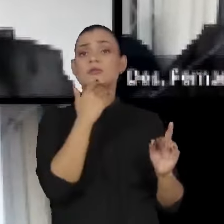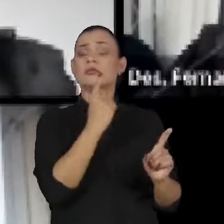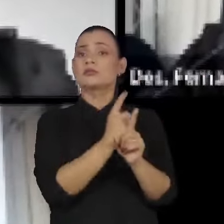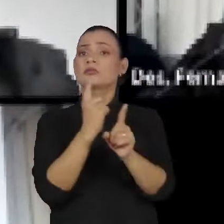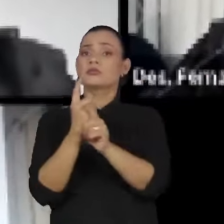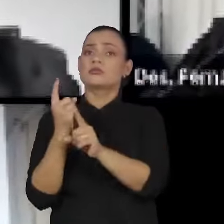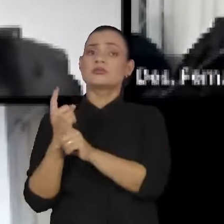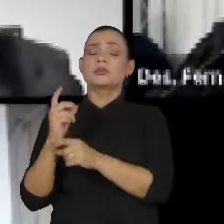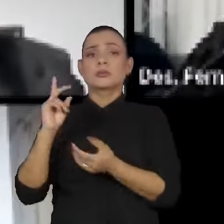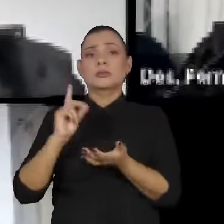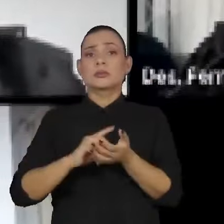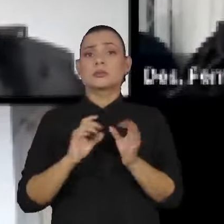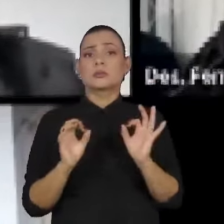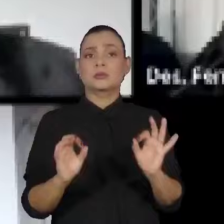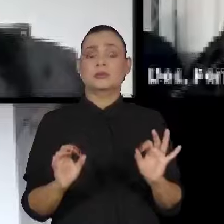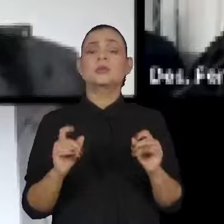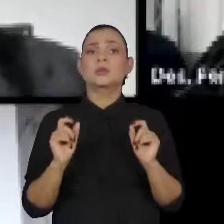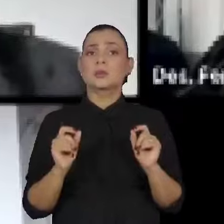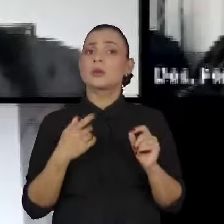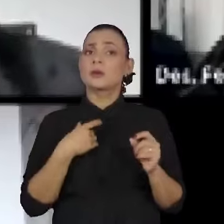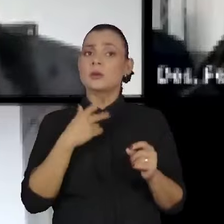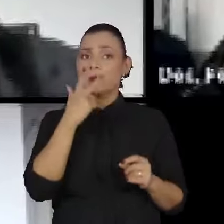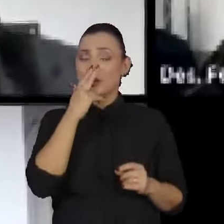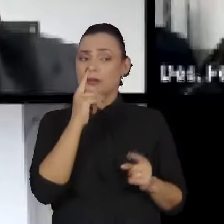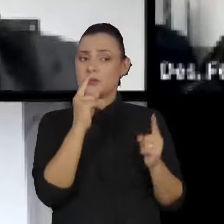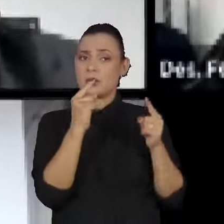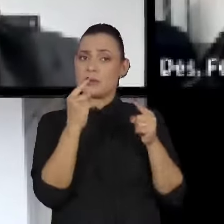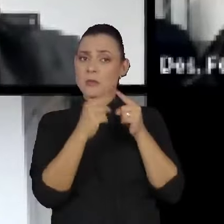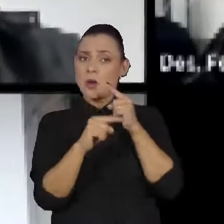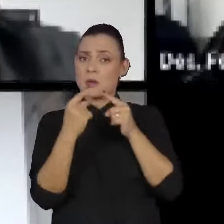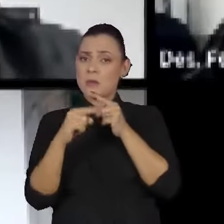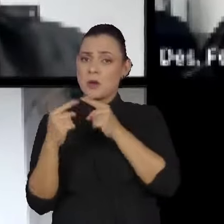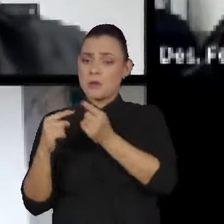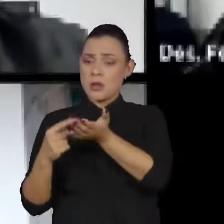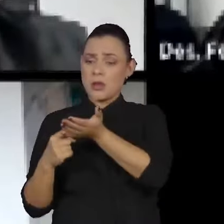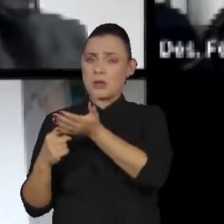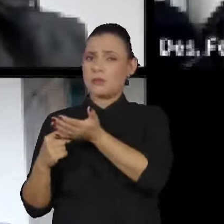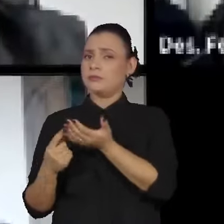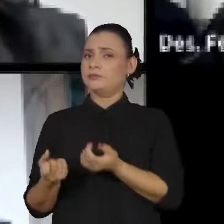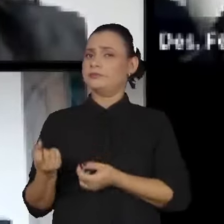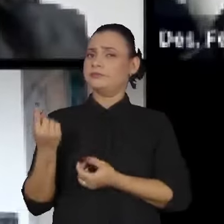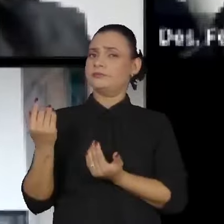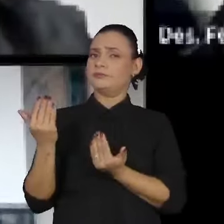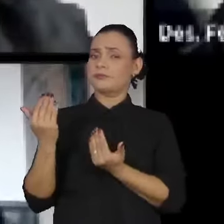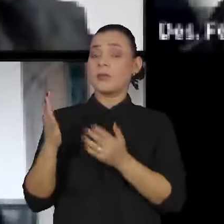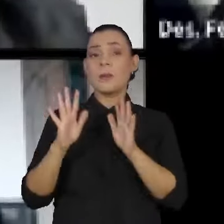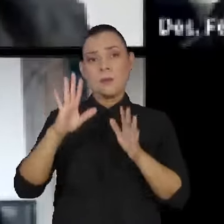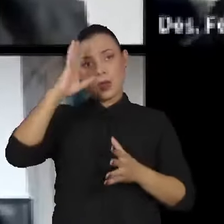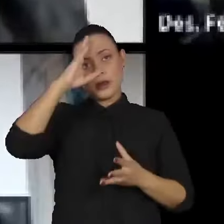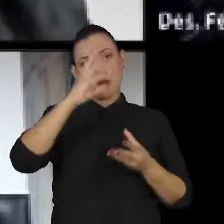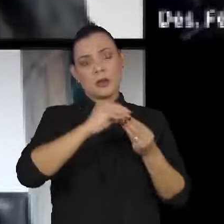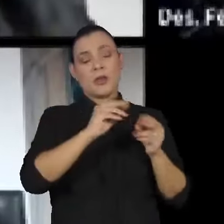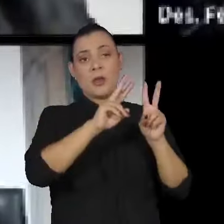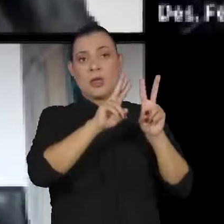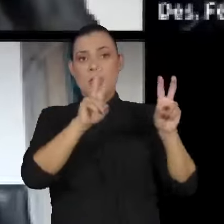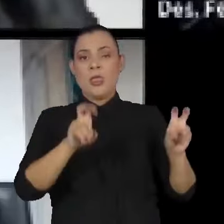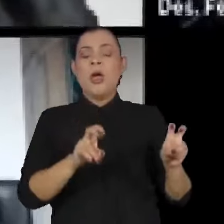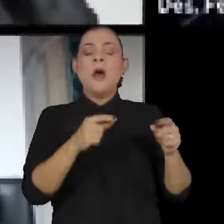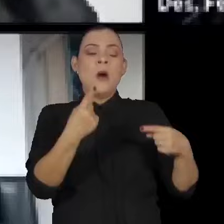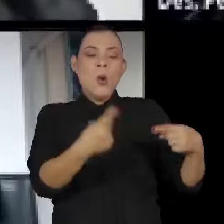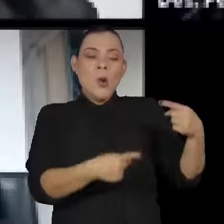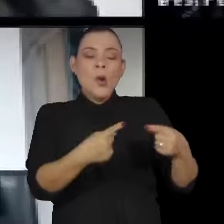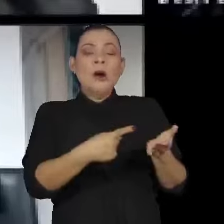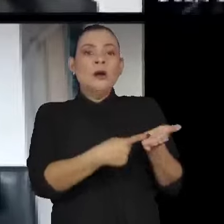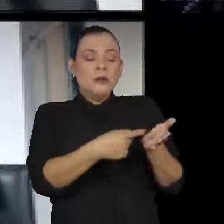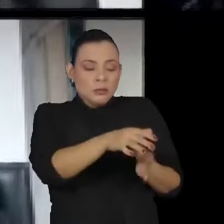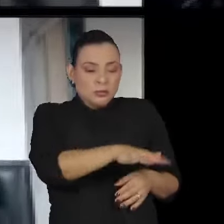indícios veementes de irregularidades no esquema mas a maioria entendeu que o tema deve ser tratado no